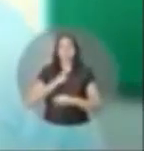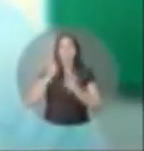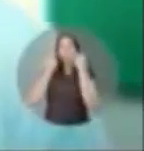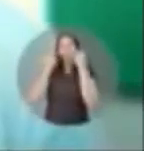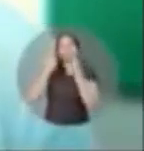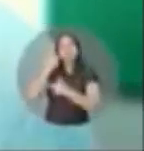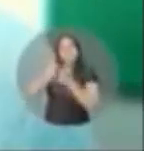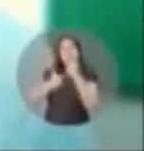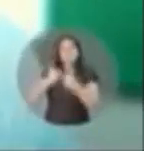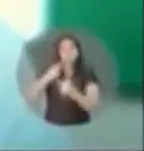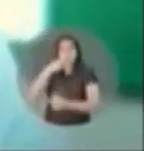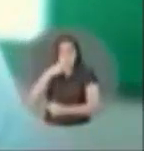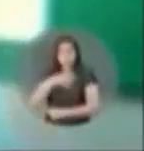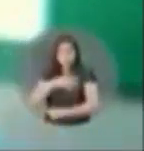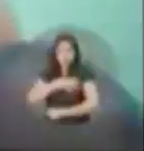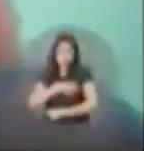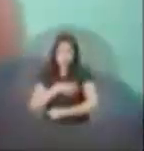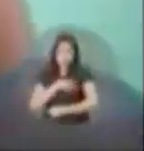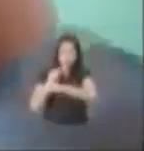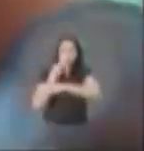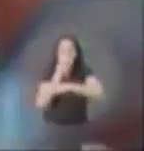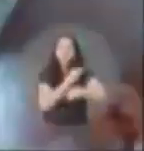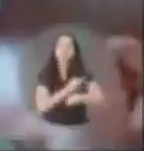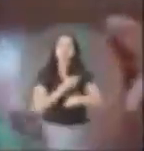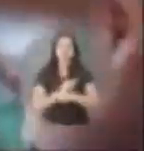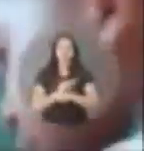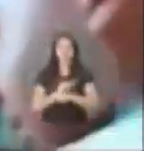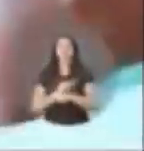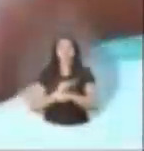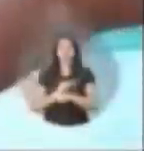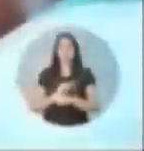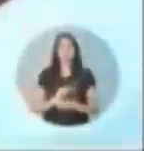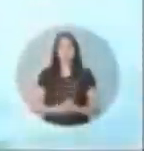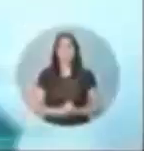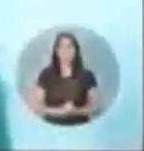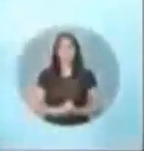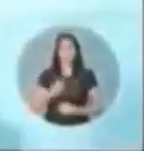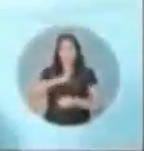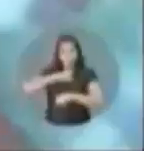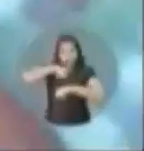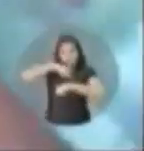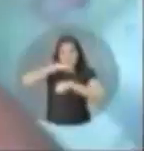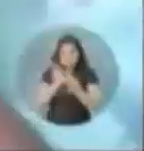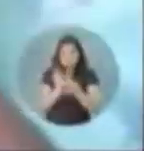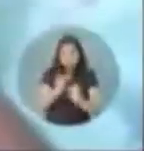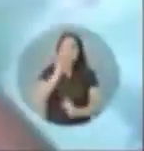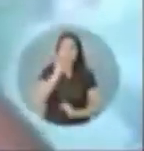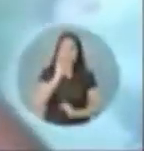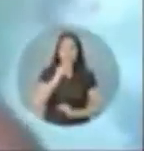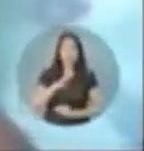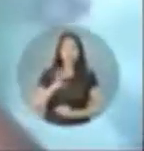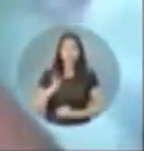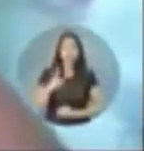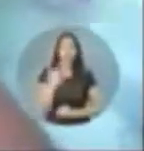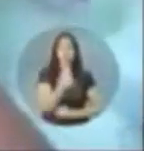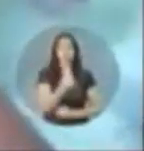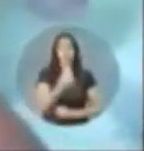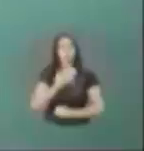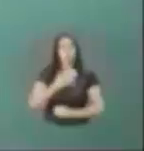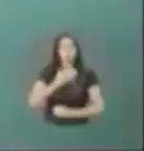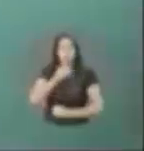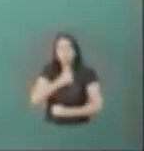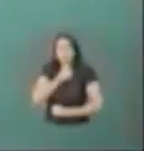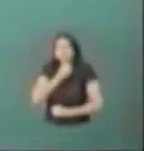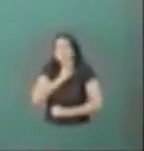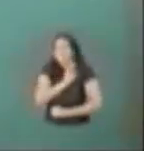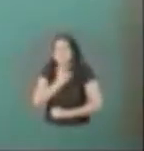ficam bem cuidados e protegidos. A hora estendida foi como se fosse uma jogada de mestre mesmo. Dava aquele intervalo de uma